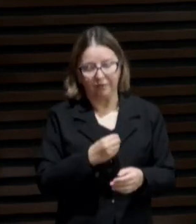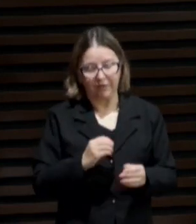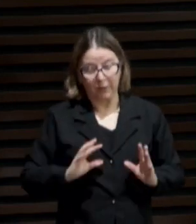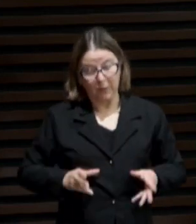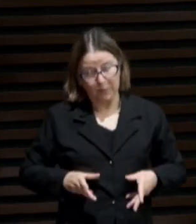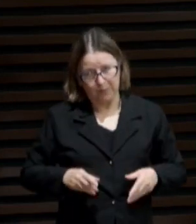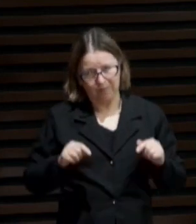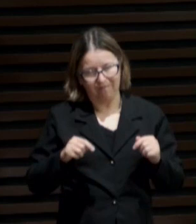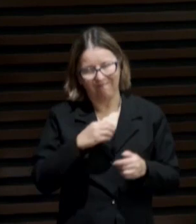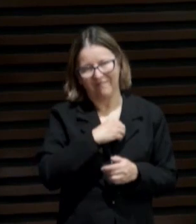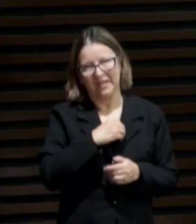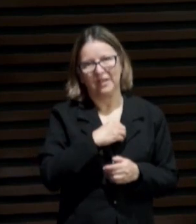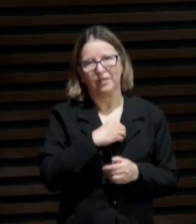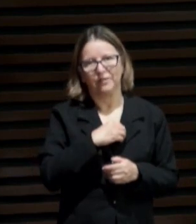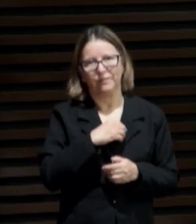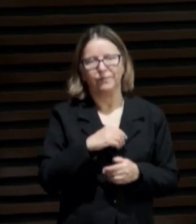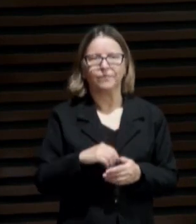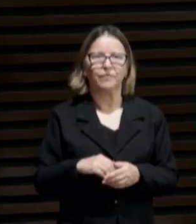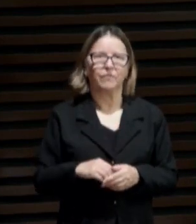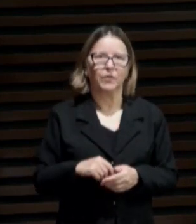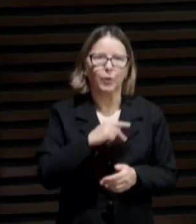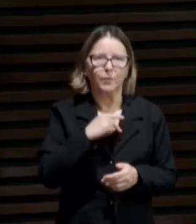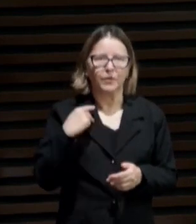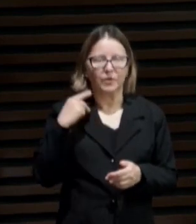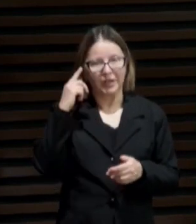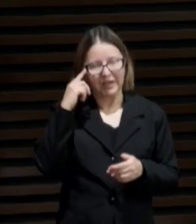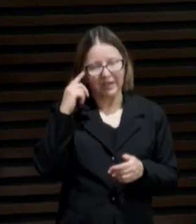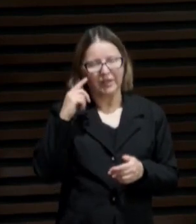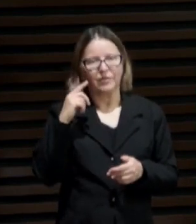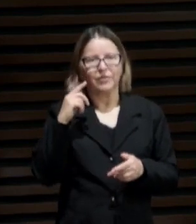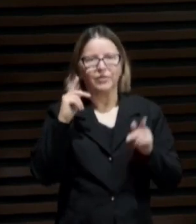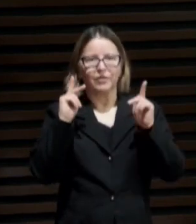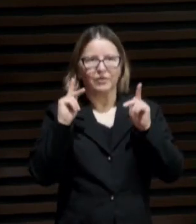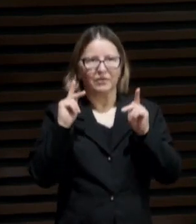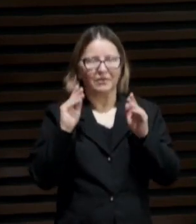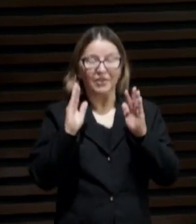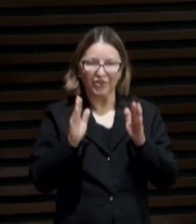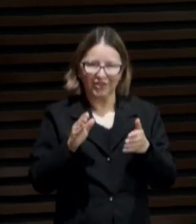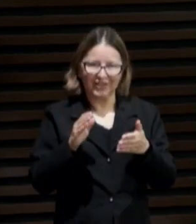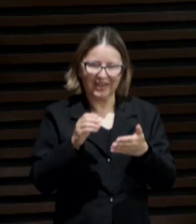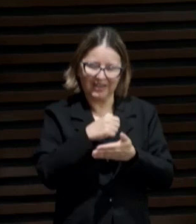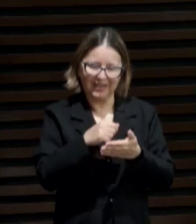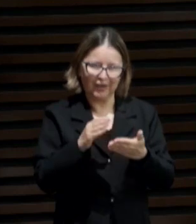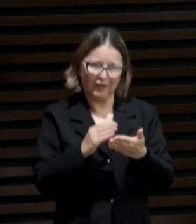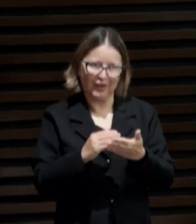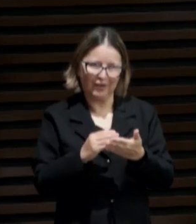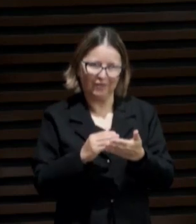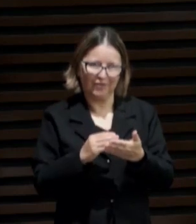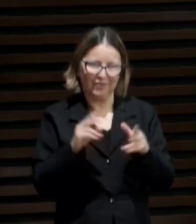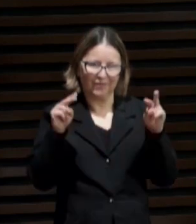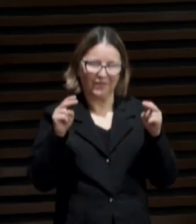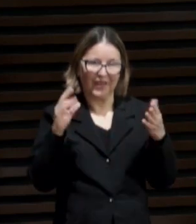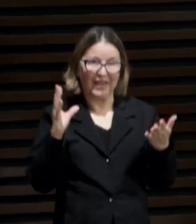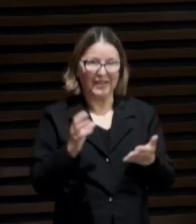acho que vai para o 6º capítulo do livro dele, A Salvação da Alma. Você não leu esse livro ainda, leia esse